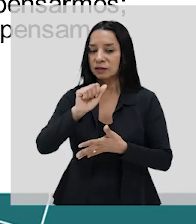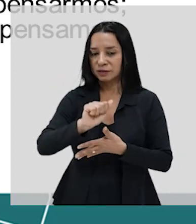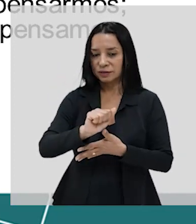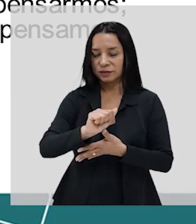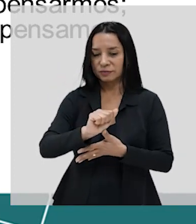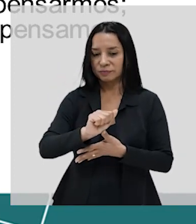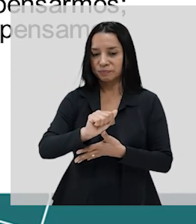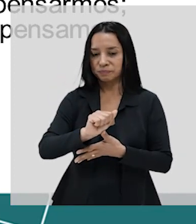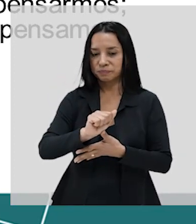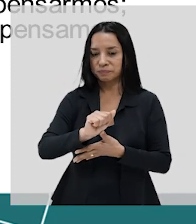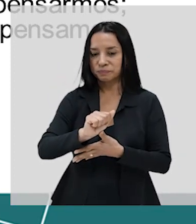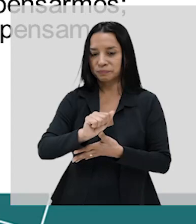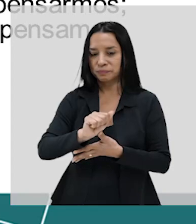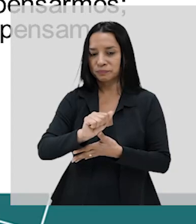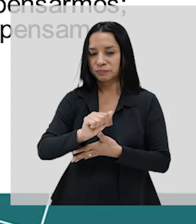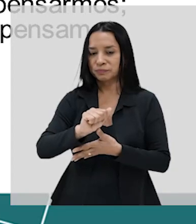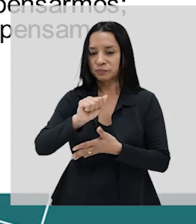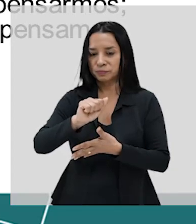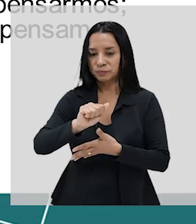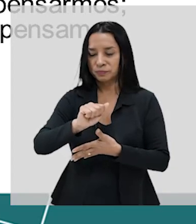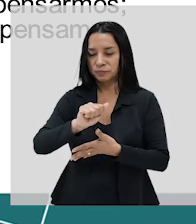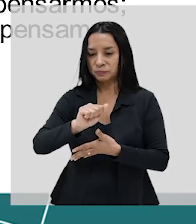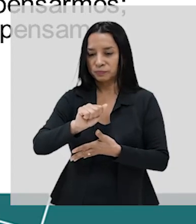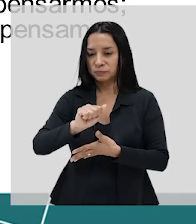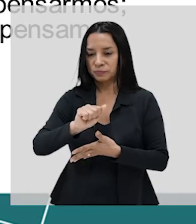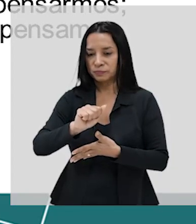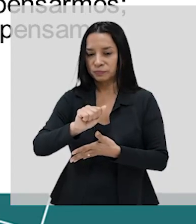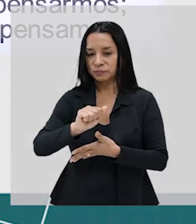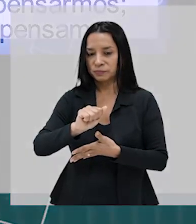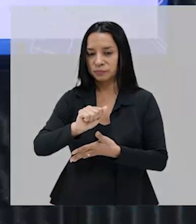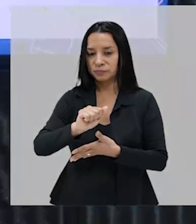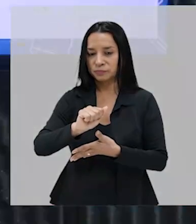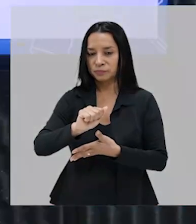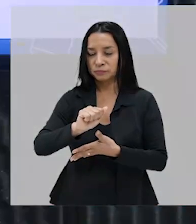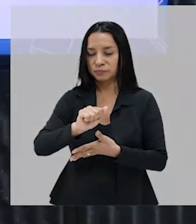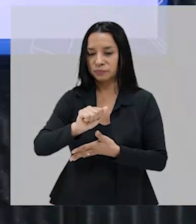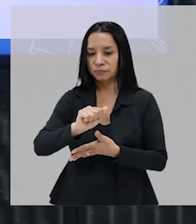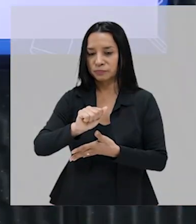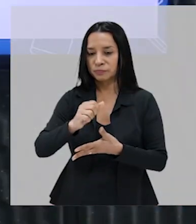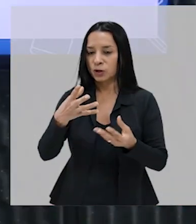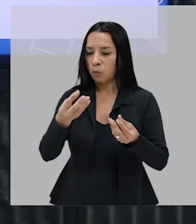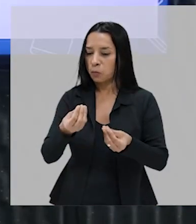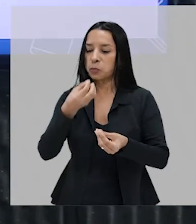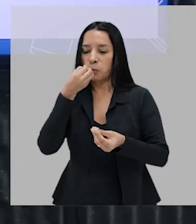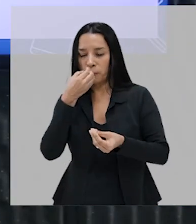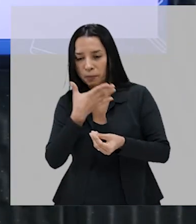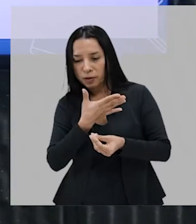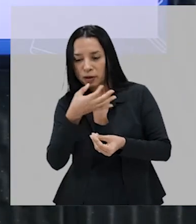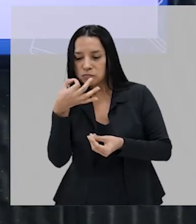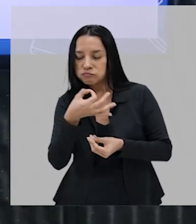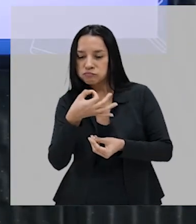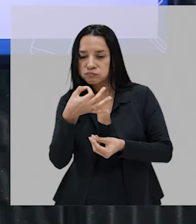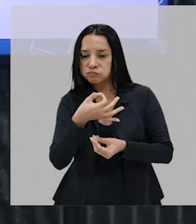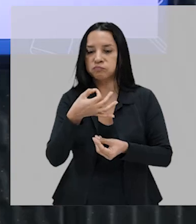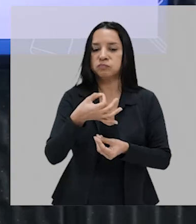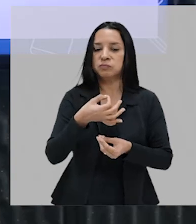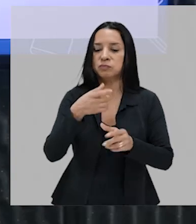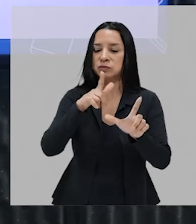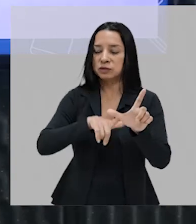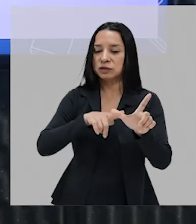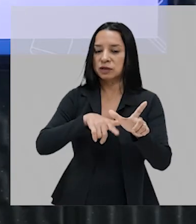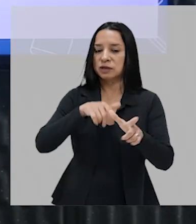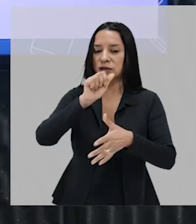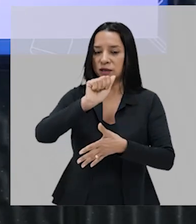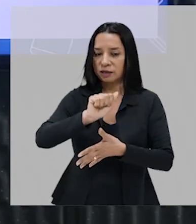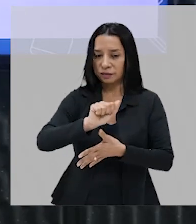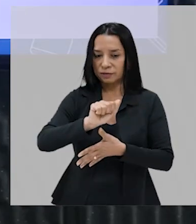A essência, a significação, a origem e a finalidade. Está muito bem colocada a letra A.